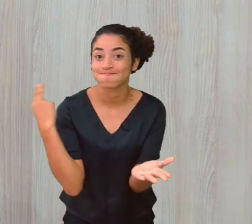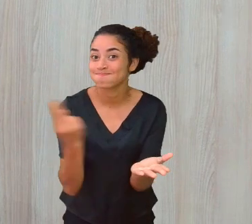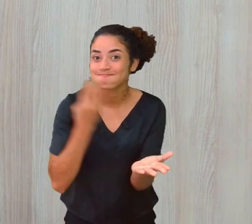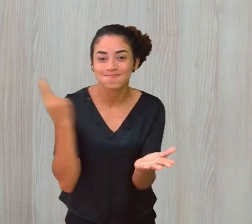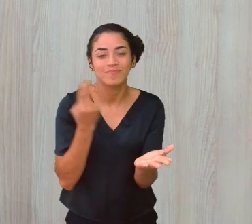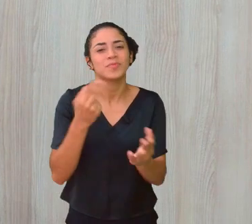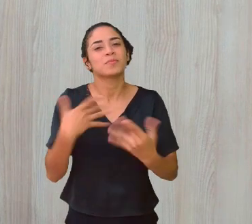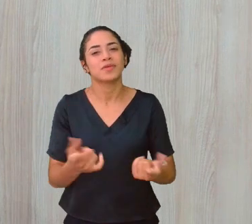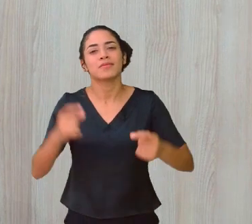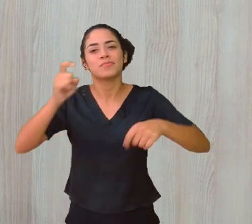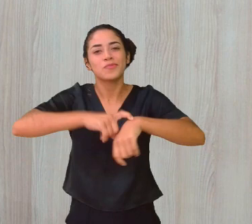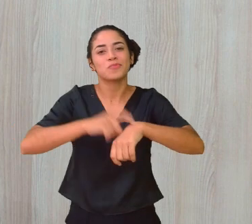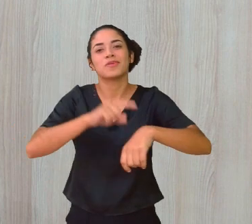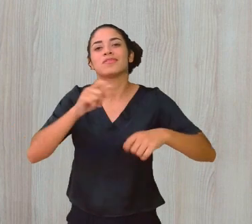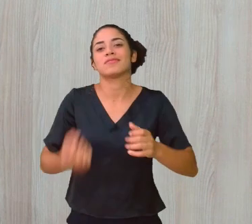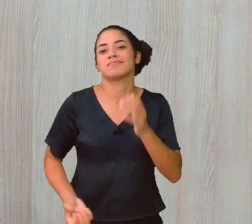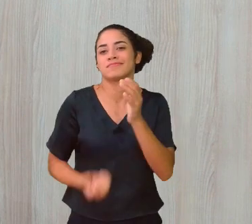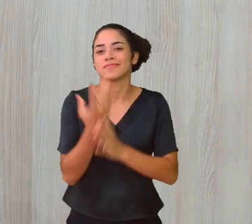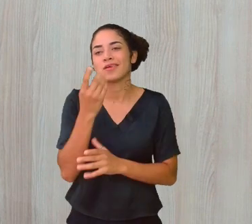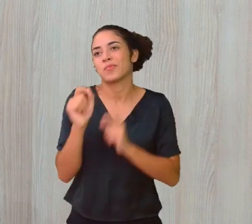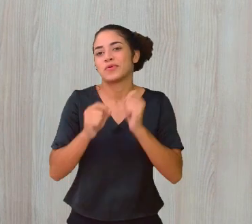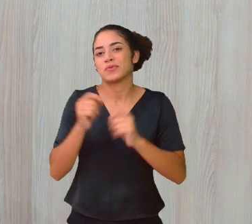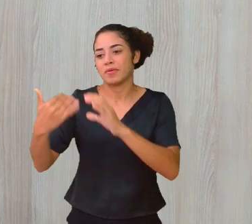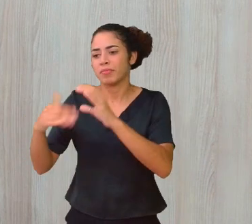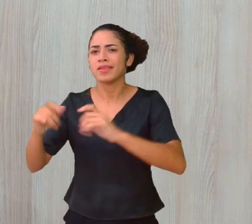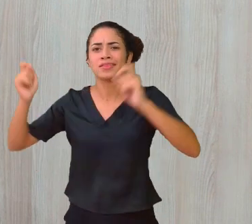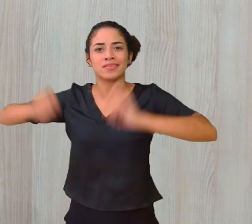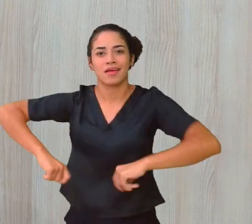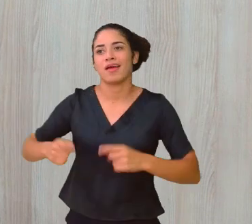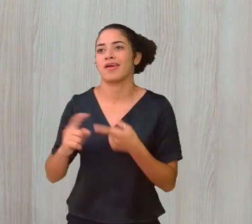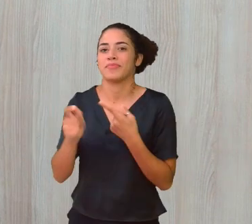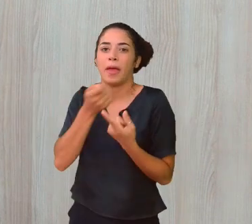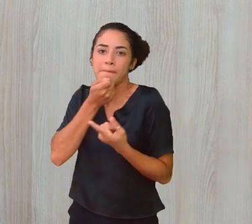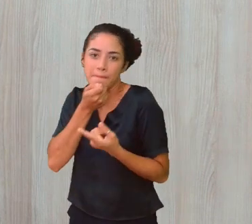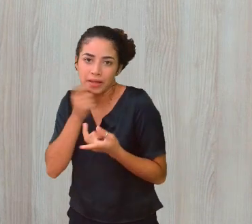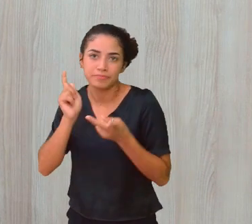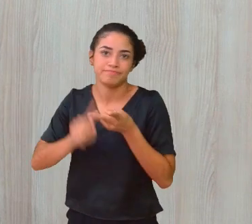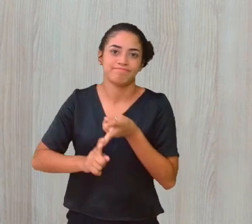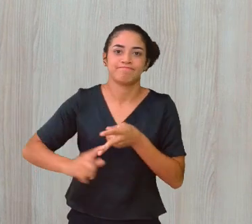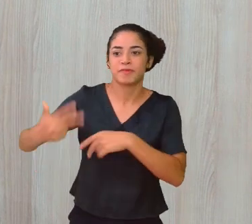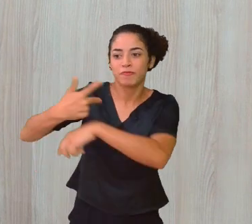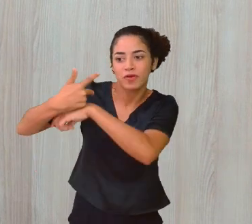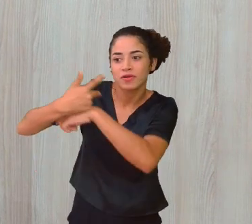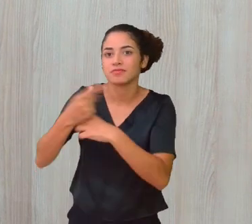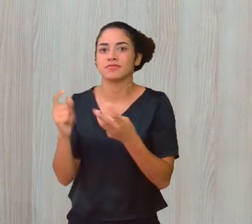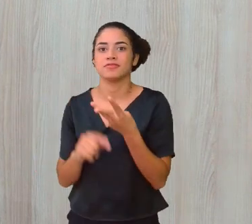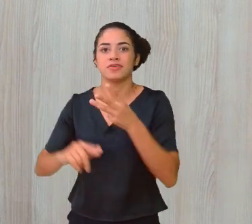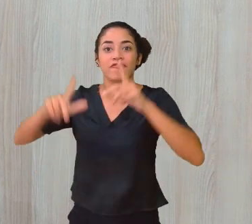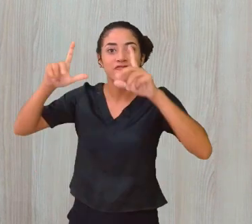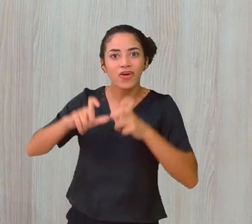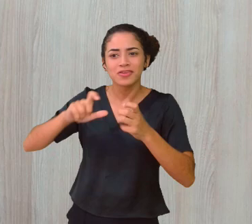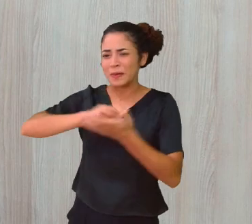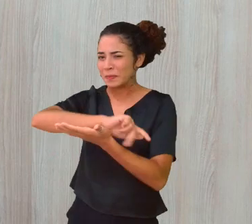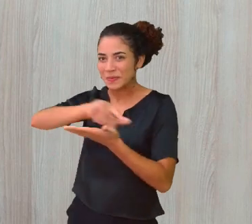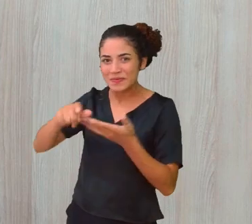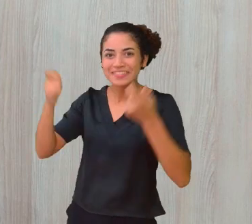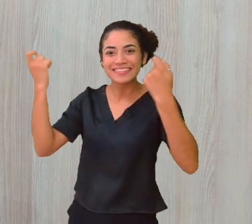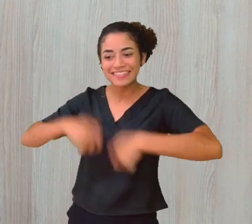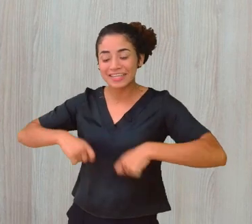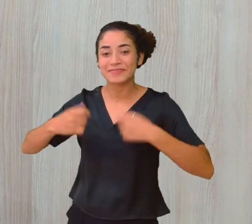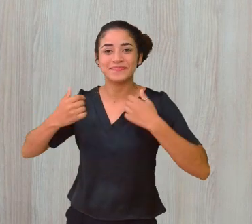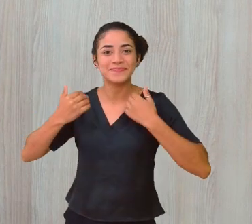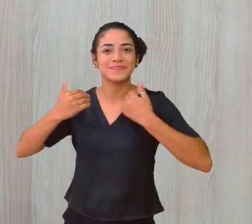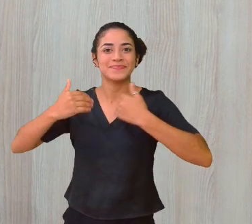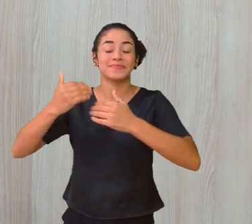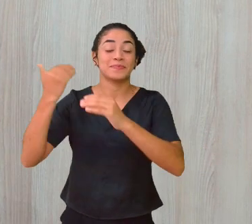que a gente cria o e-mail, a gente consegue mandar um áudio, um vídeo, né? Uma foto. Isso. A gente precisa lembrar também